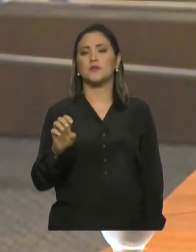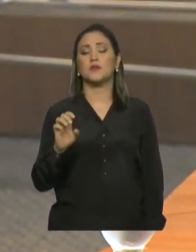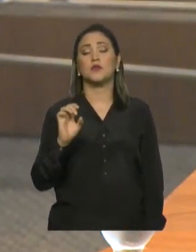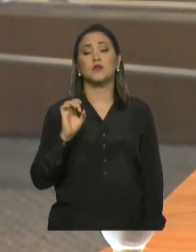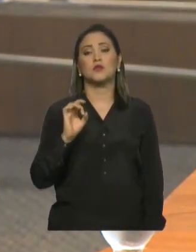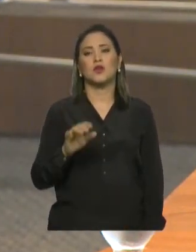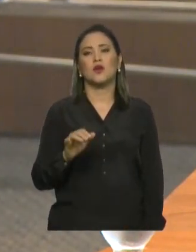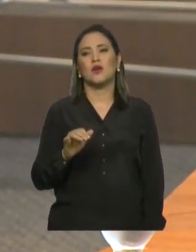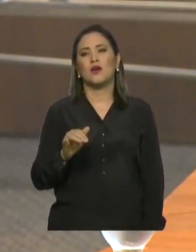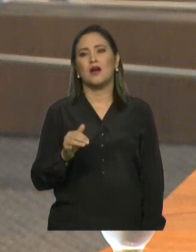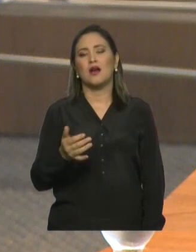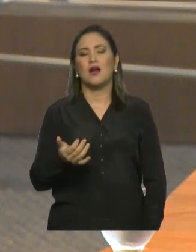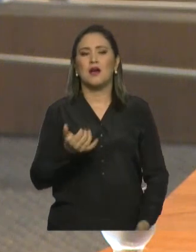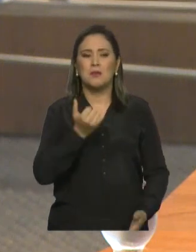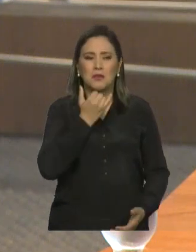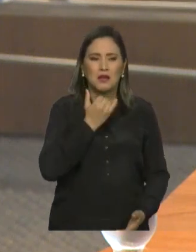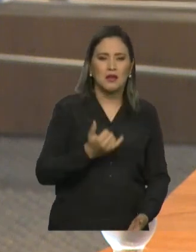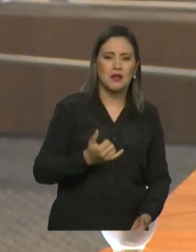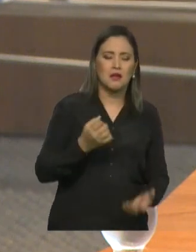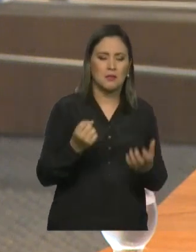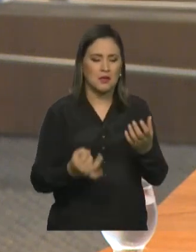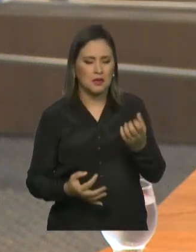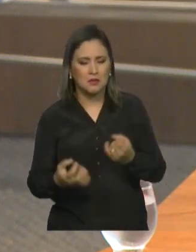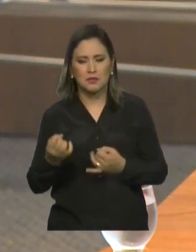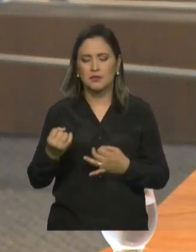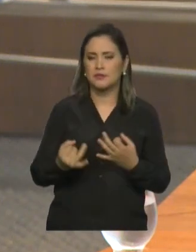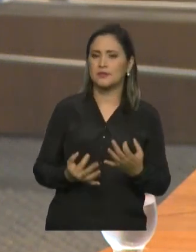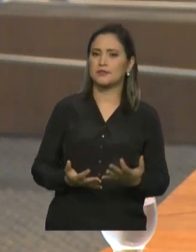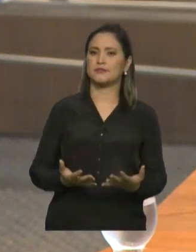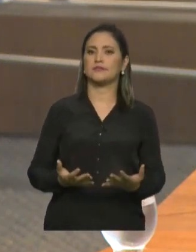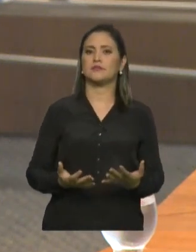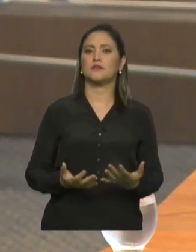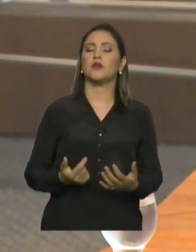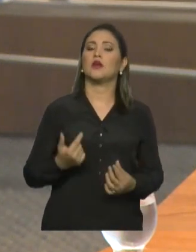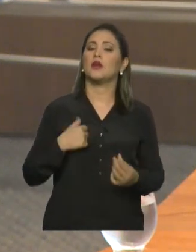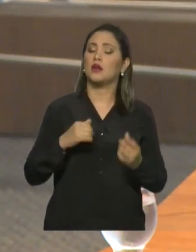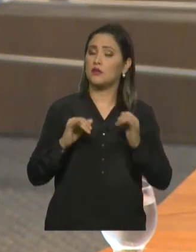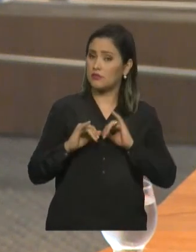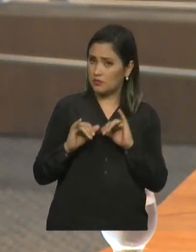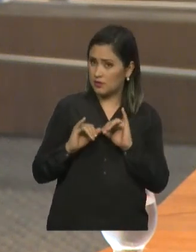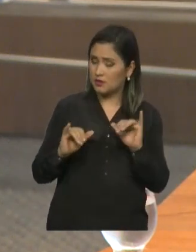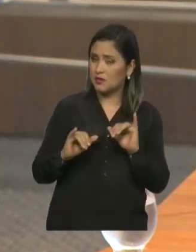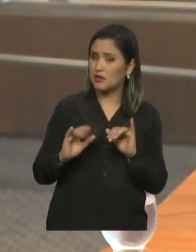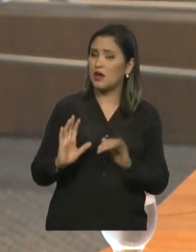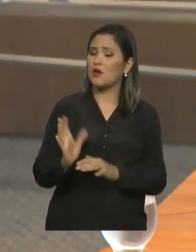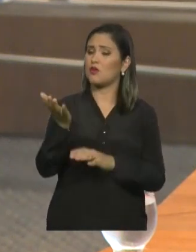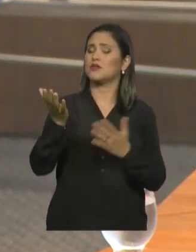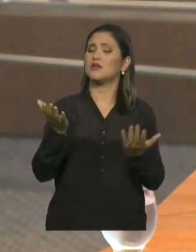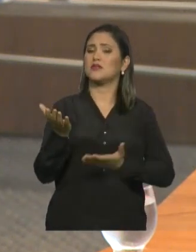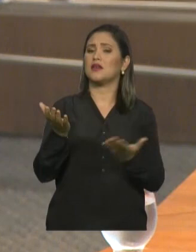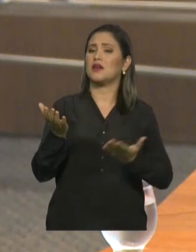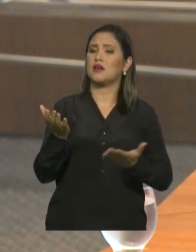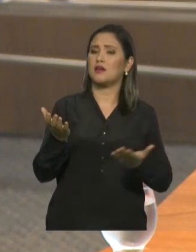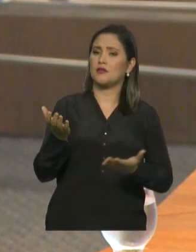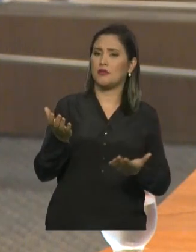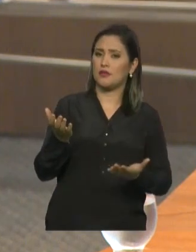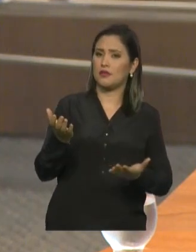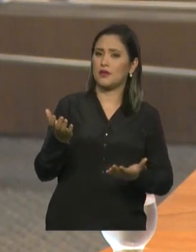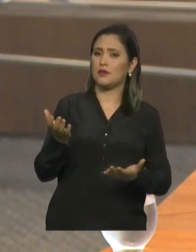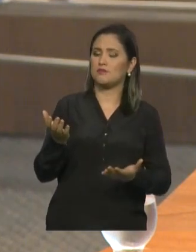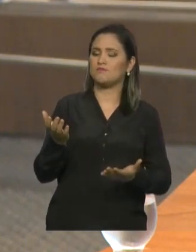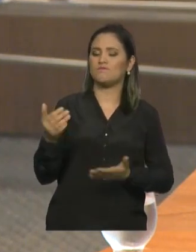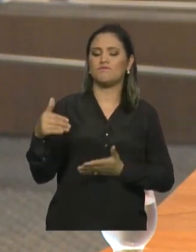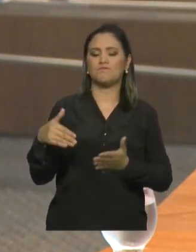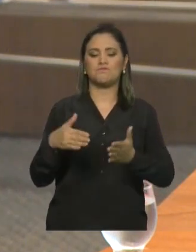DENIT inventando história e hoje está aí. Eu falei e está acontecendo que essa estrada iria ficar